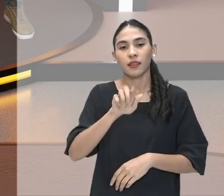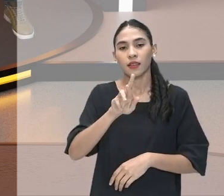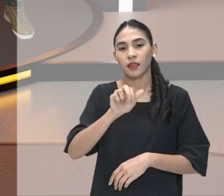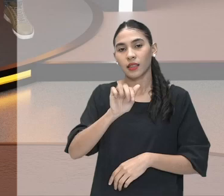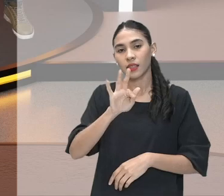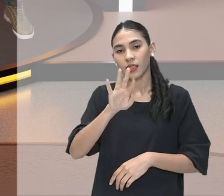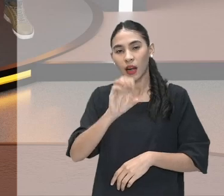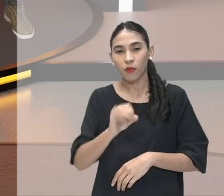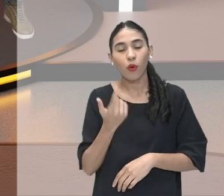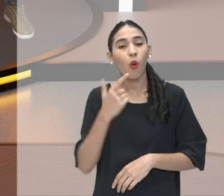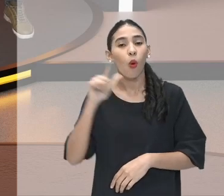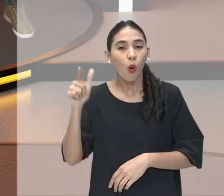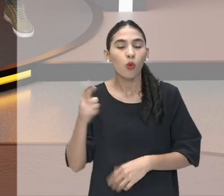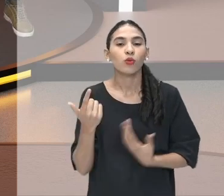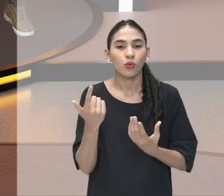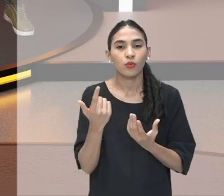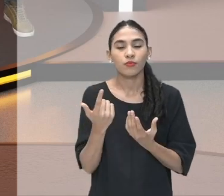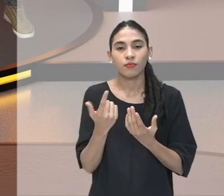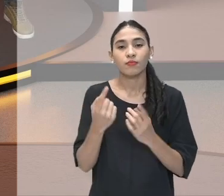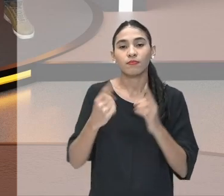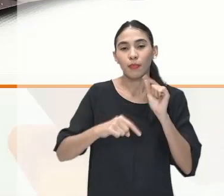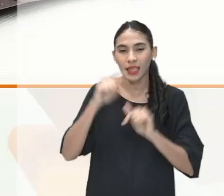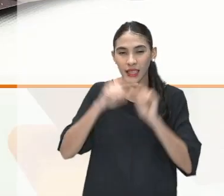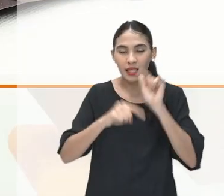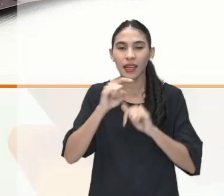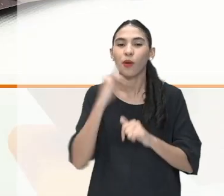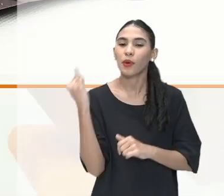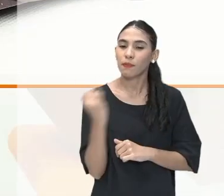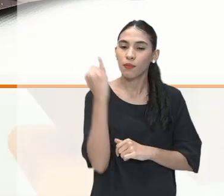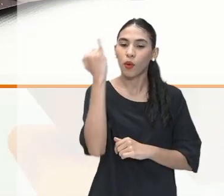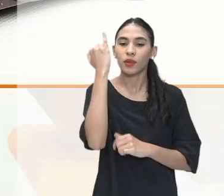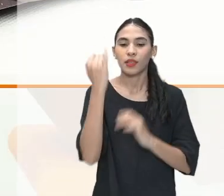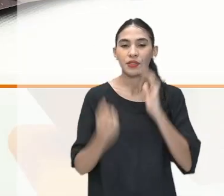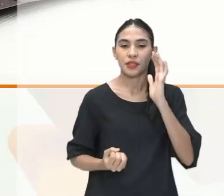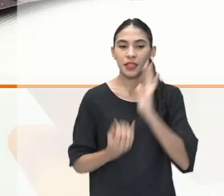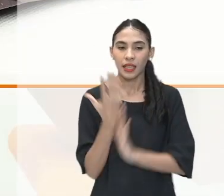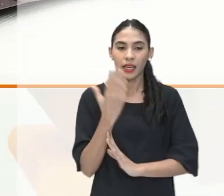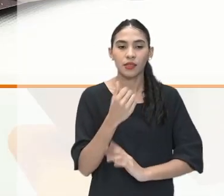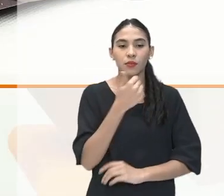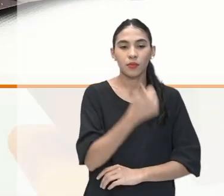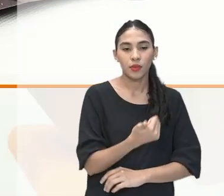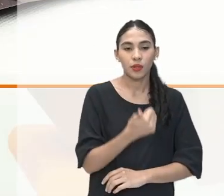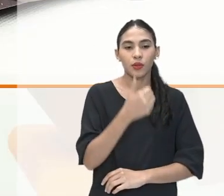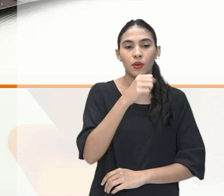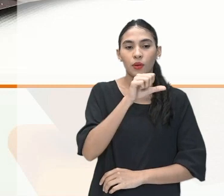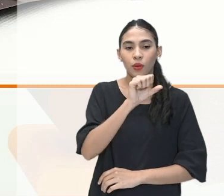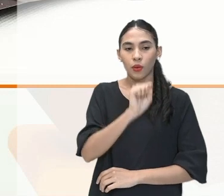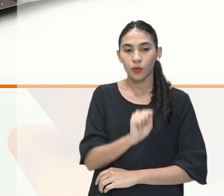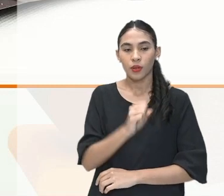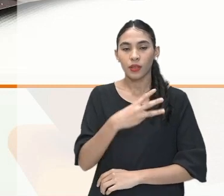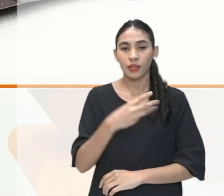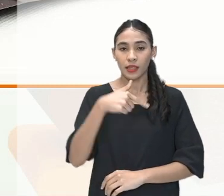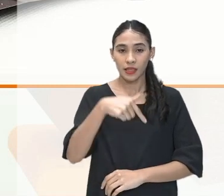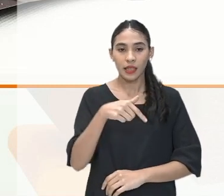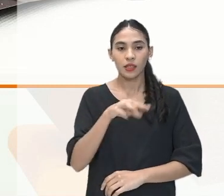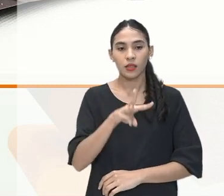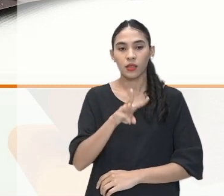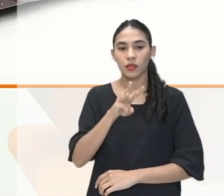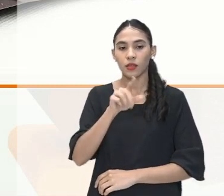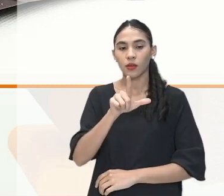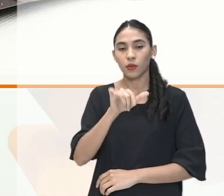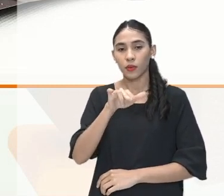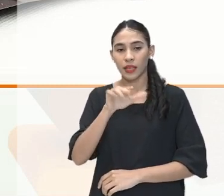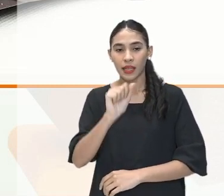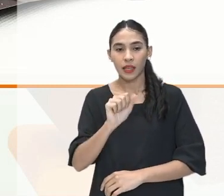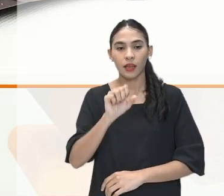de comunicação importante nesse processo aí. O telégrafo foi inventado em 1837 por William